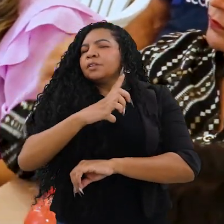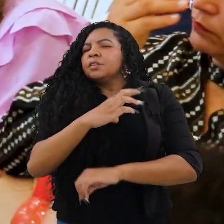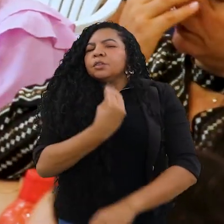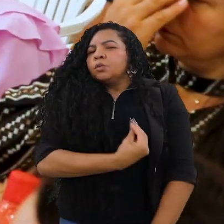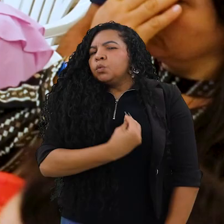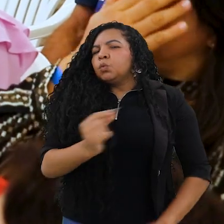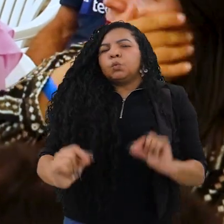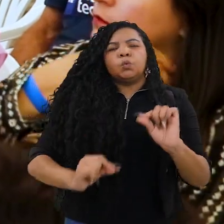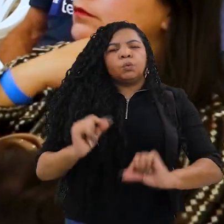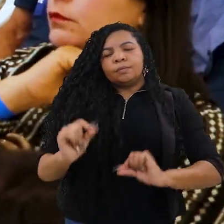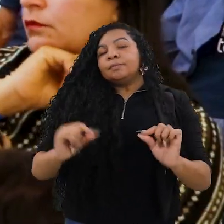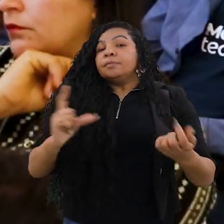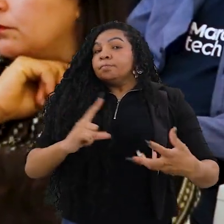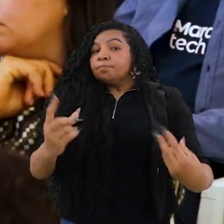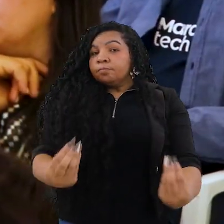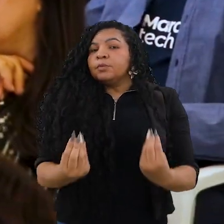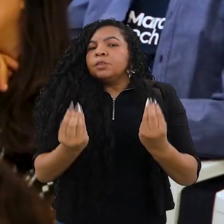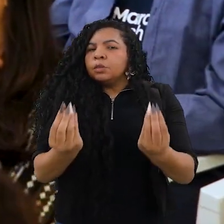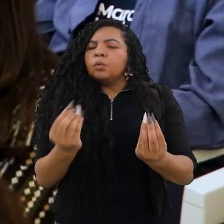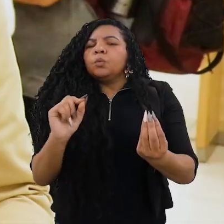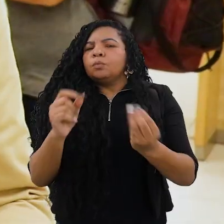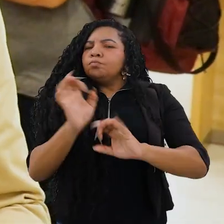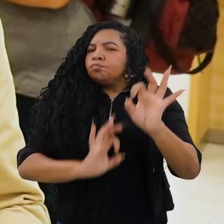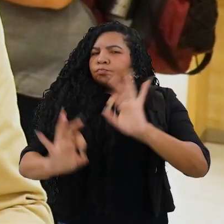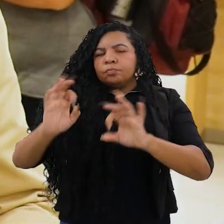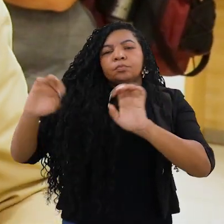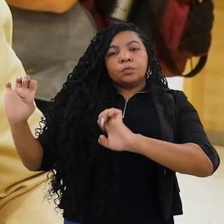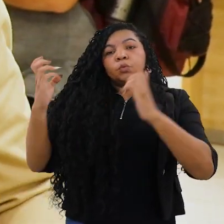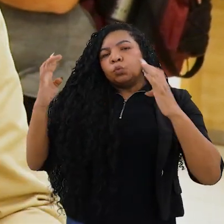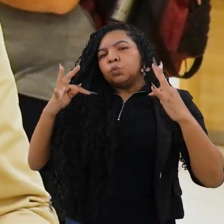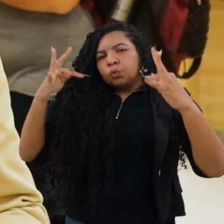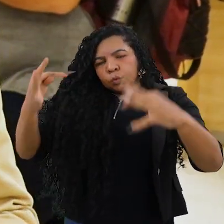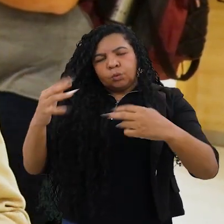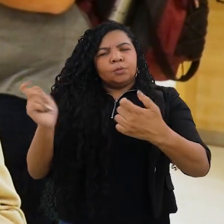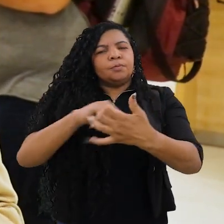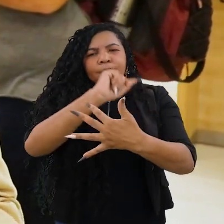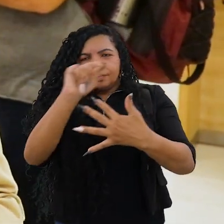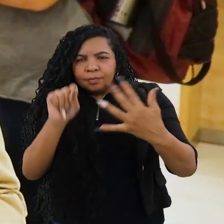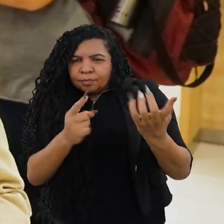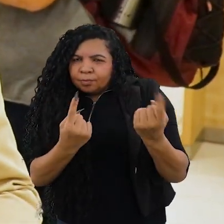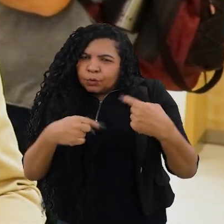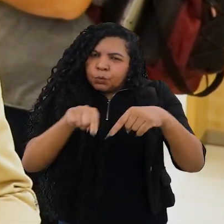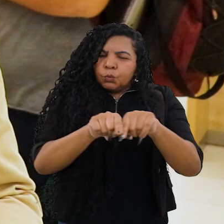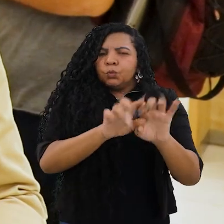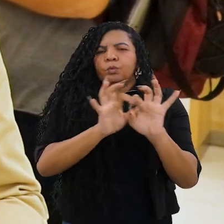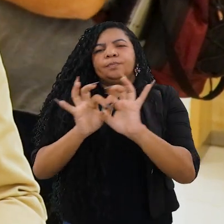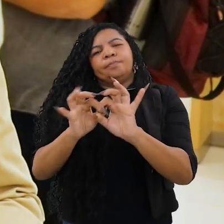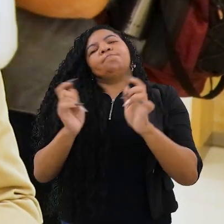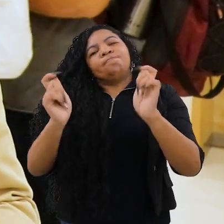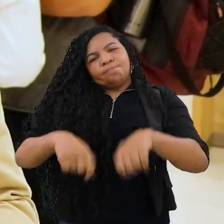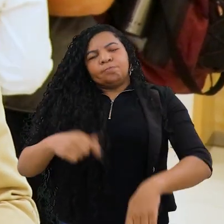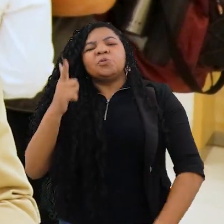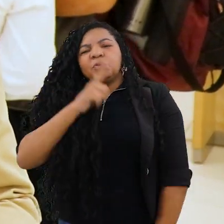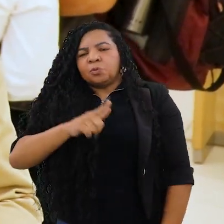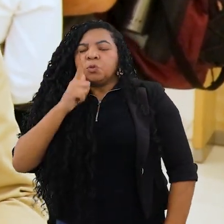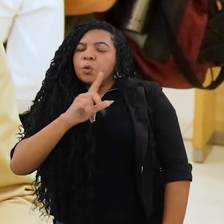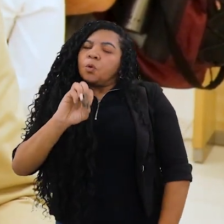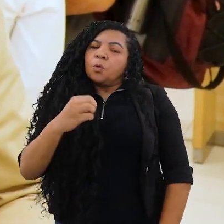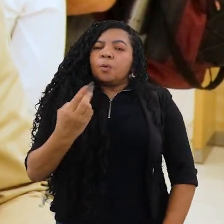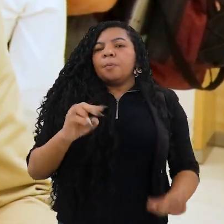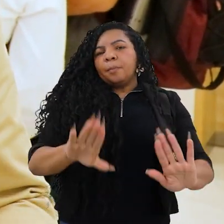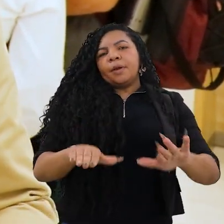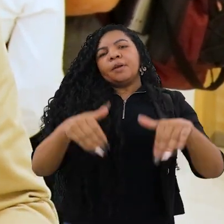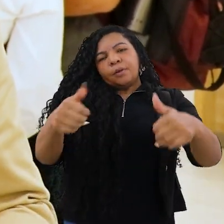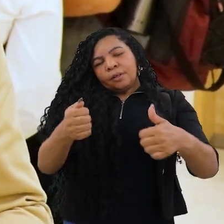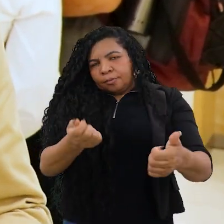universidade seja aquela que promove esse evento e coloca todos esses parceiros juntos para que possam discutir